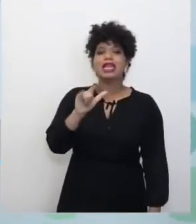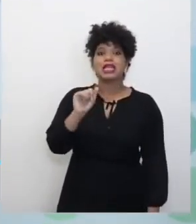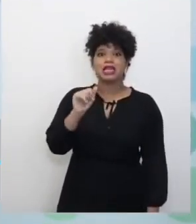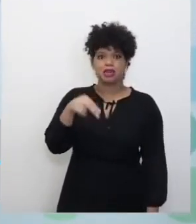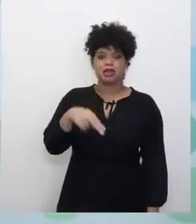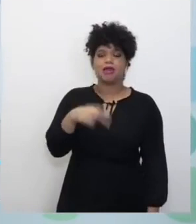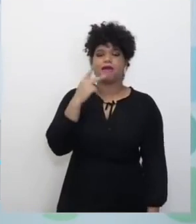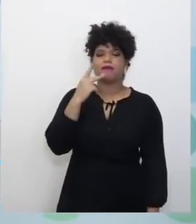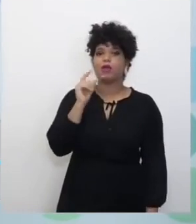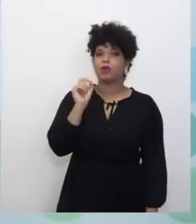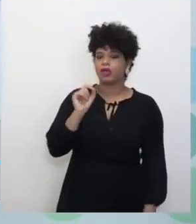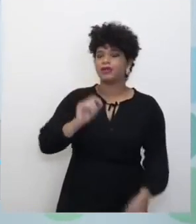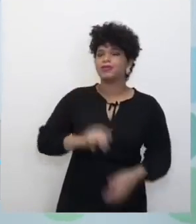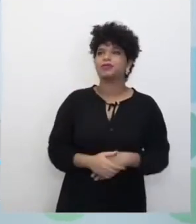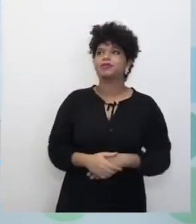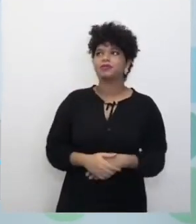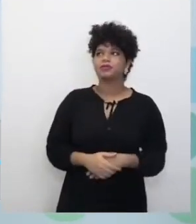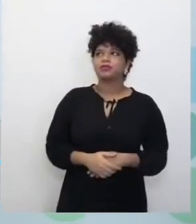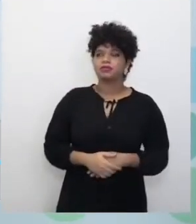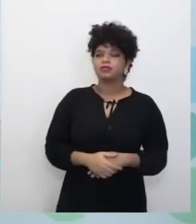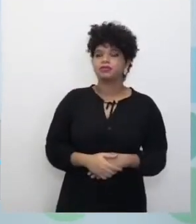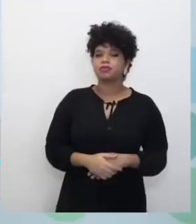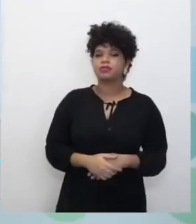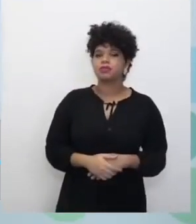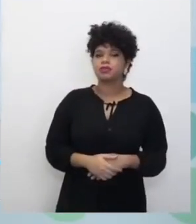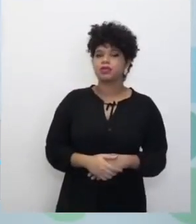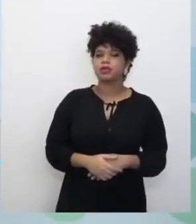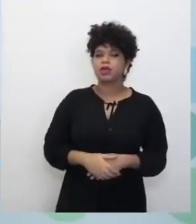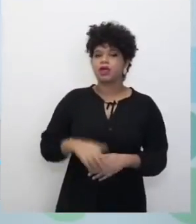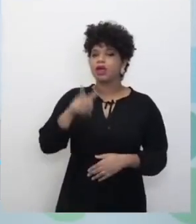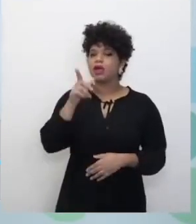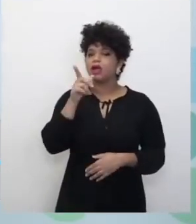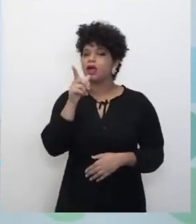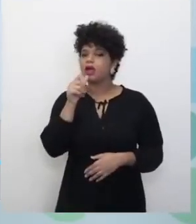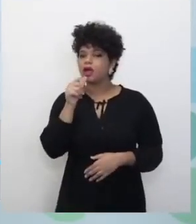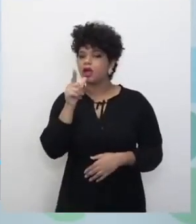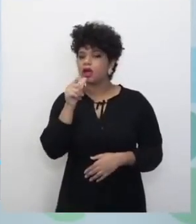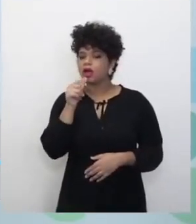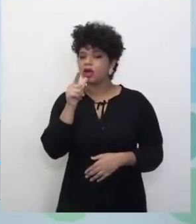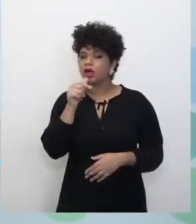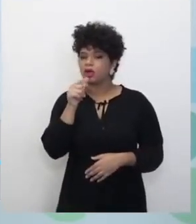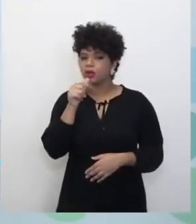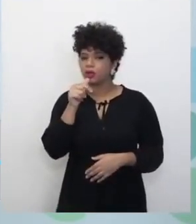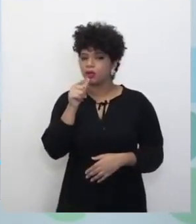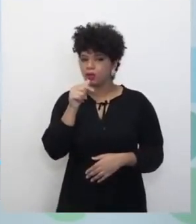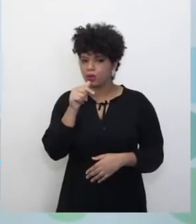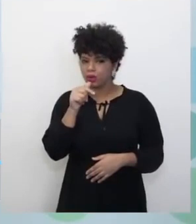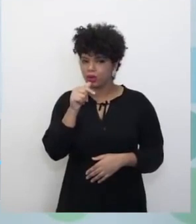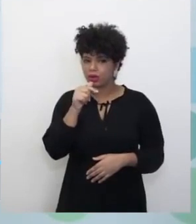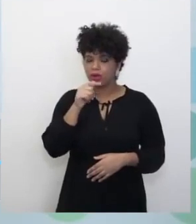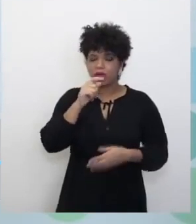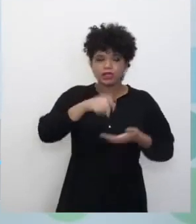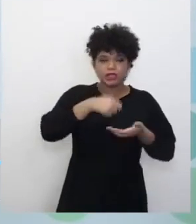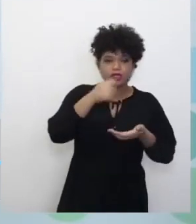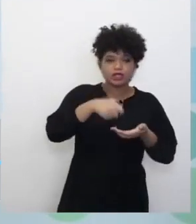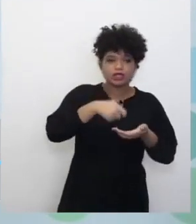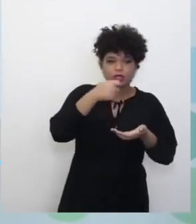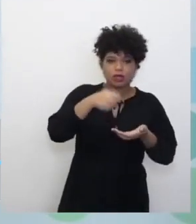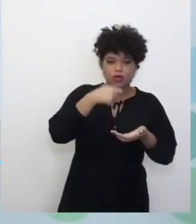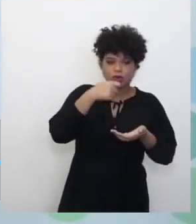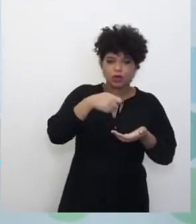porque ajuda a descer a comida benéfica. Não deu para entender aqui o contexto, mas eu vou tentar entender, depois eu retomo,